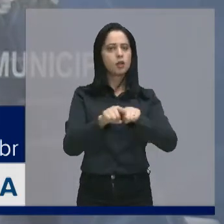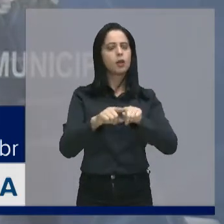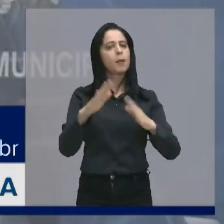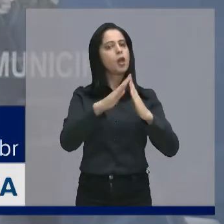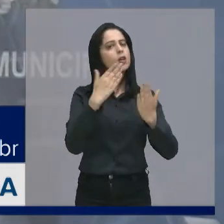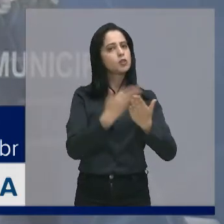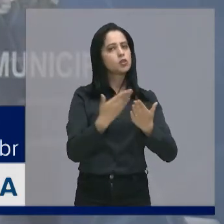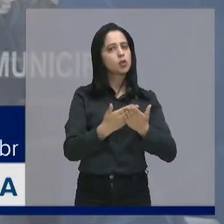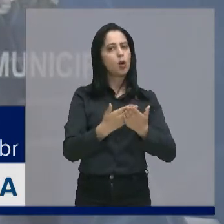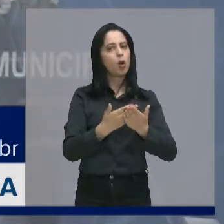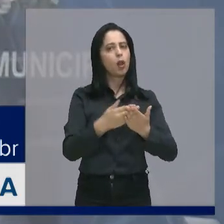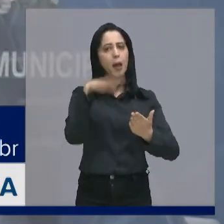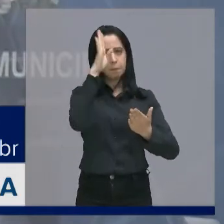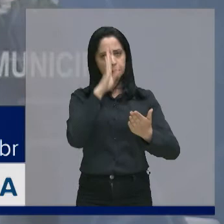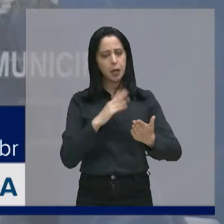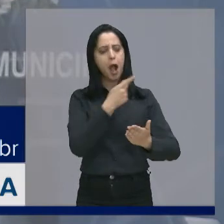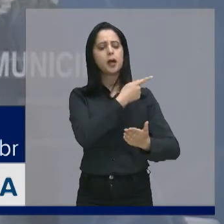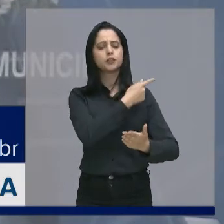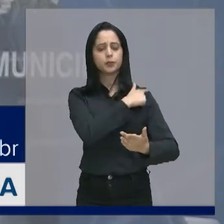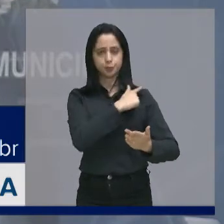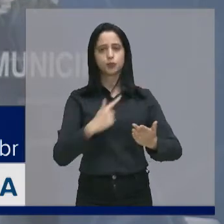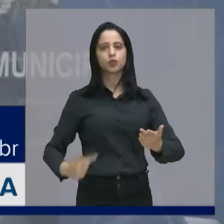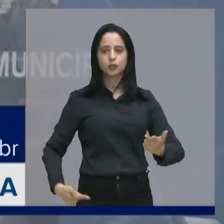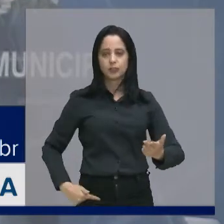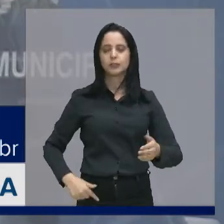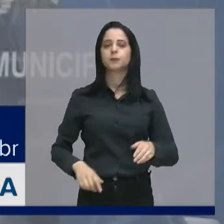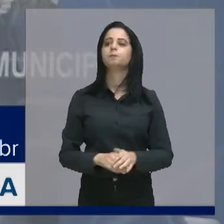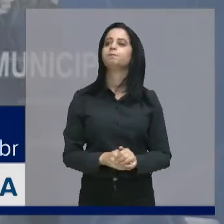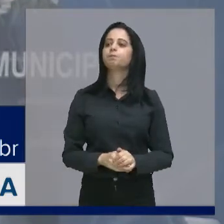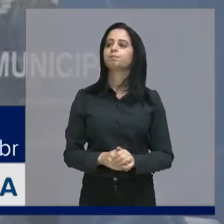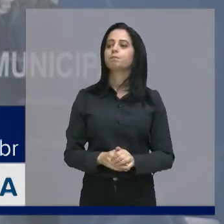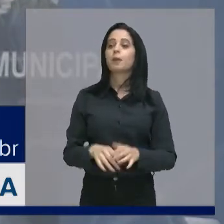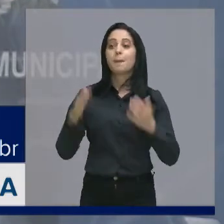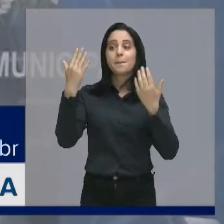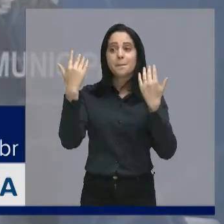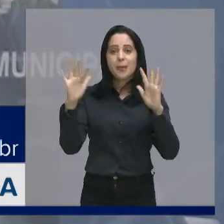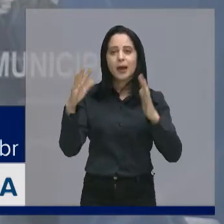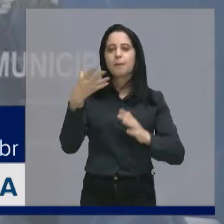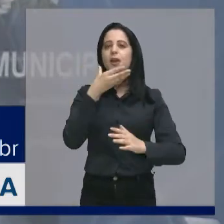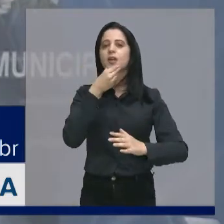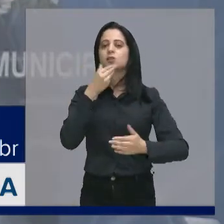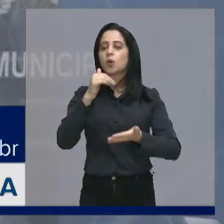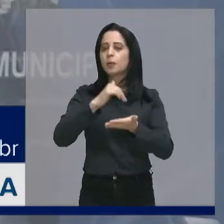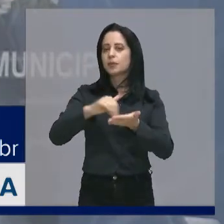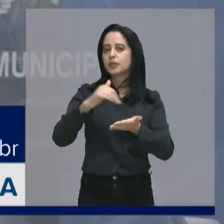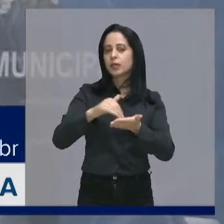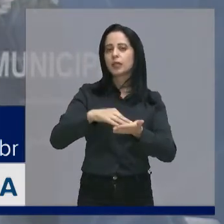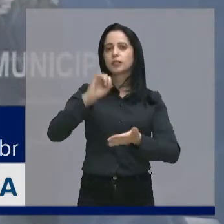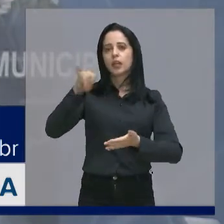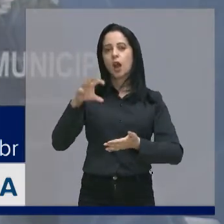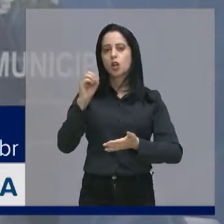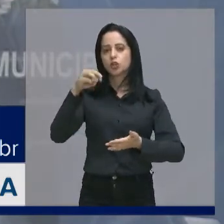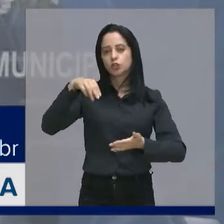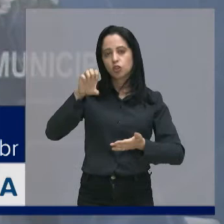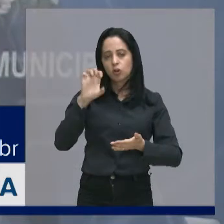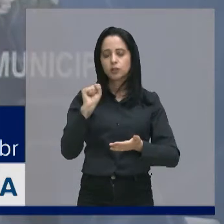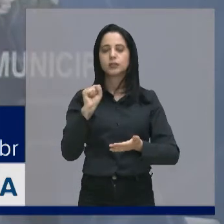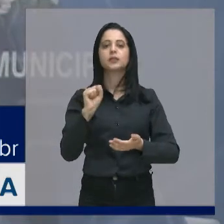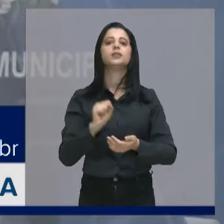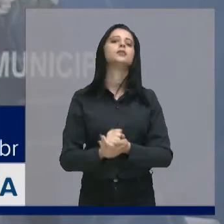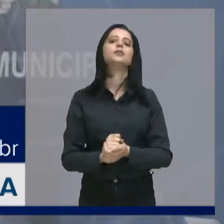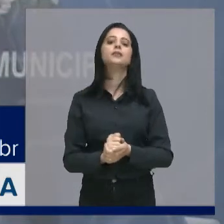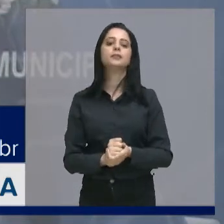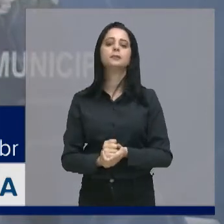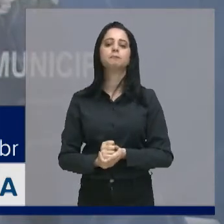de parabenizar o secretário Jones, né, Márcio Catalani, secretário adjunto da Secretaria de Educação e